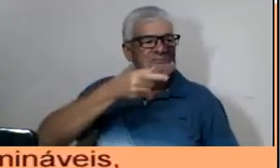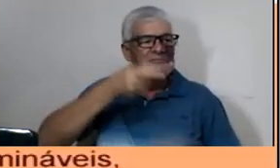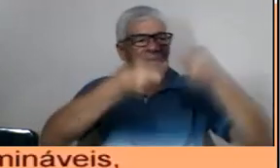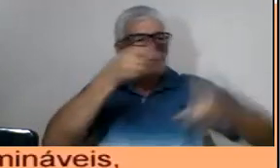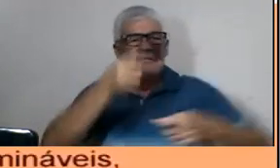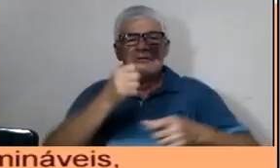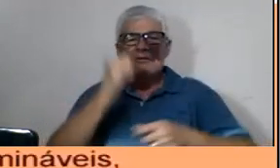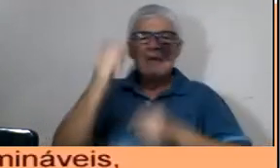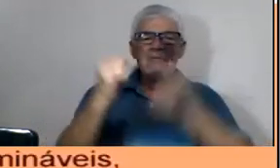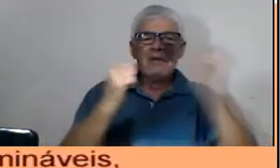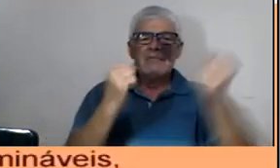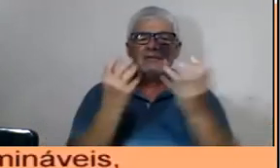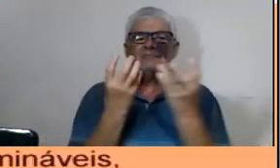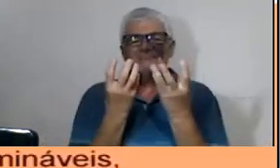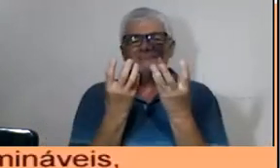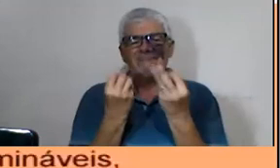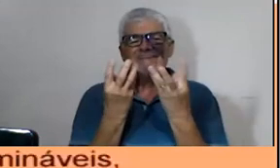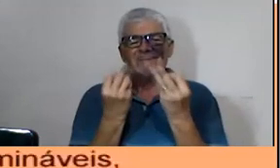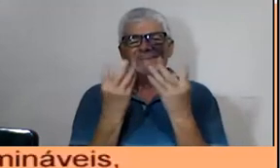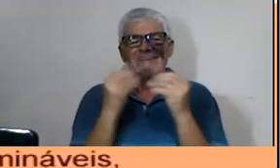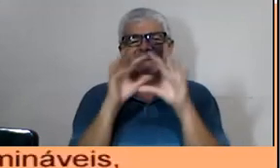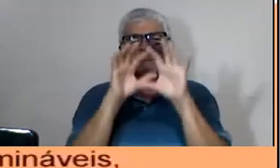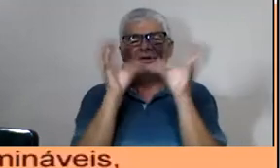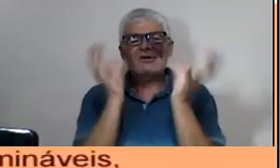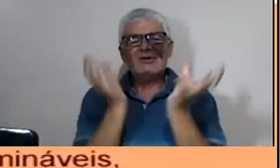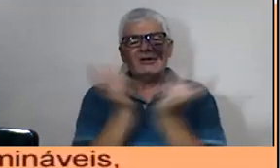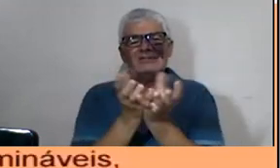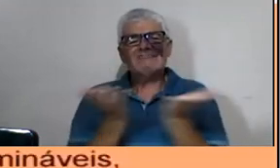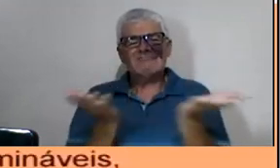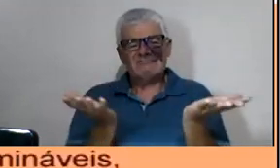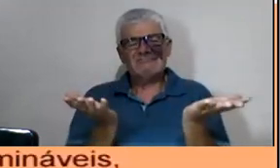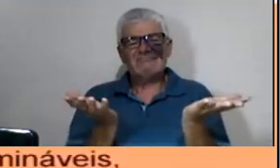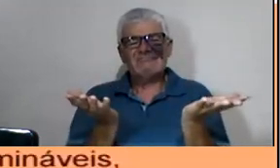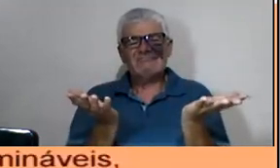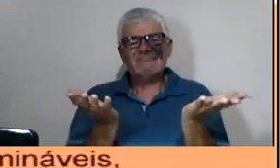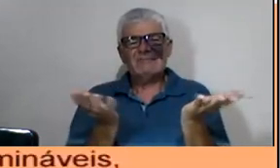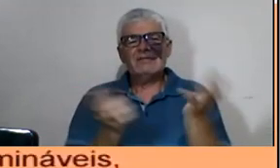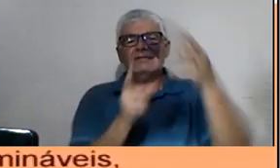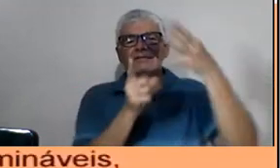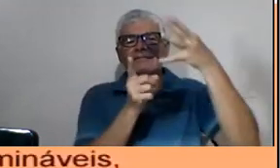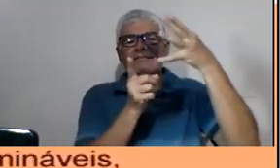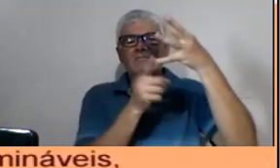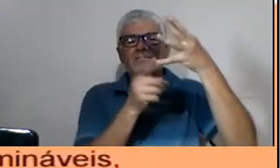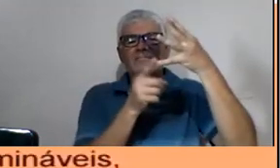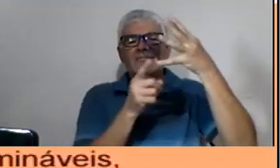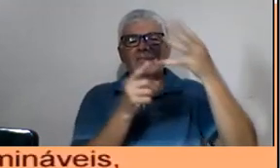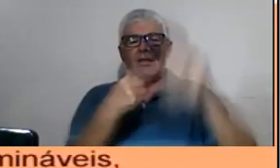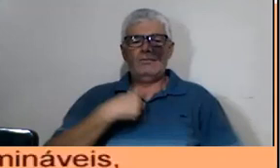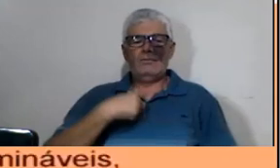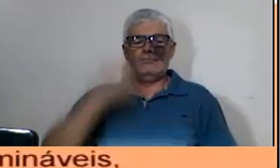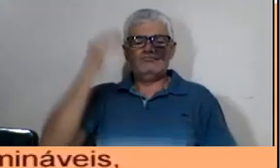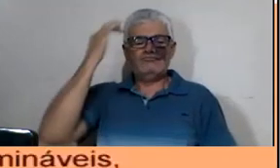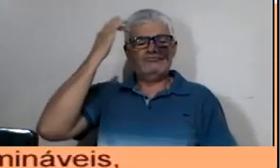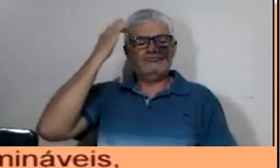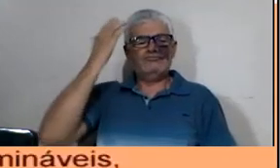né? Cativeiro. Então eles estavam assim desanimados, mas nem por isso, né? Acontece